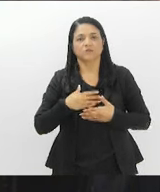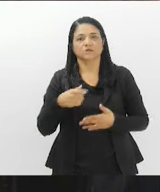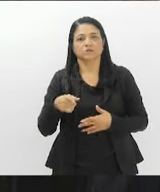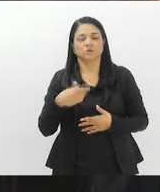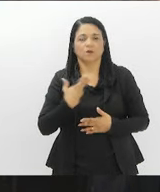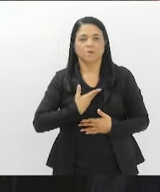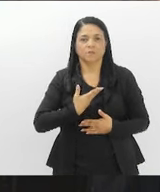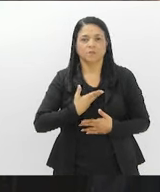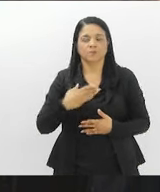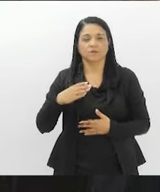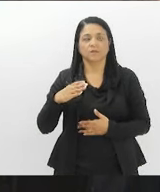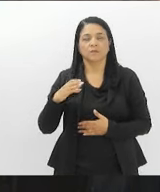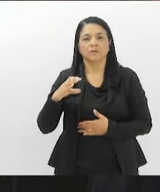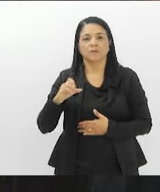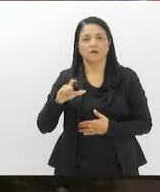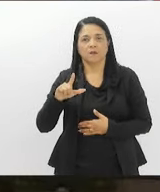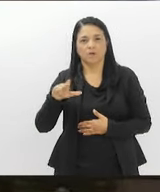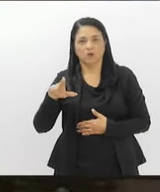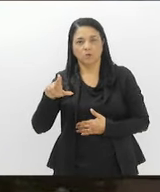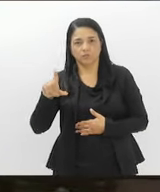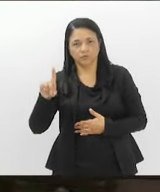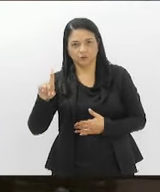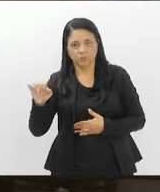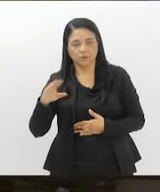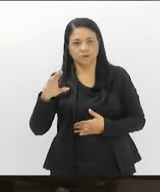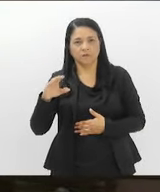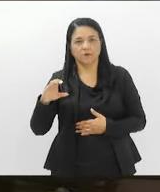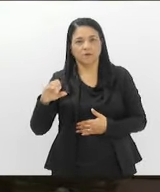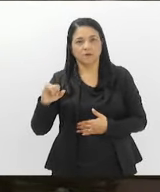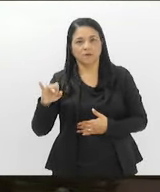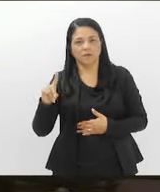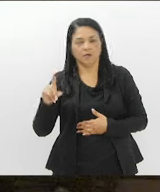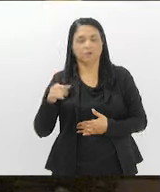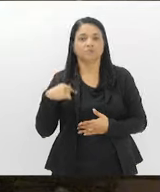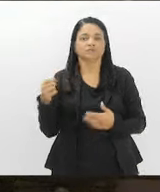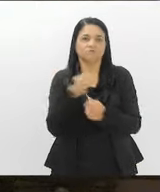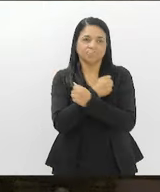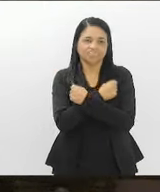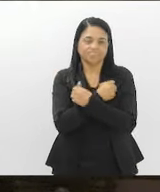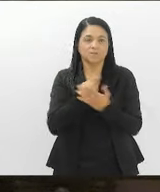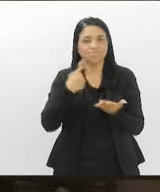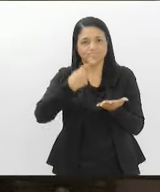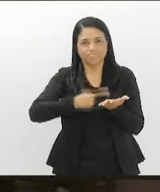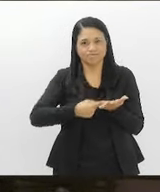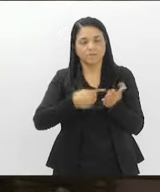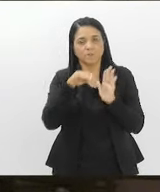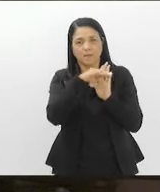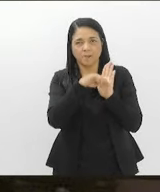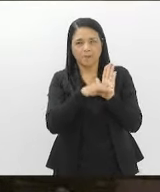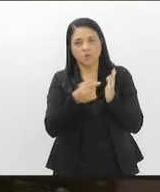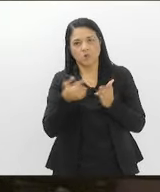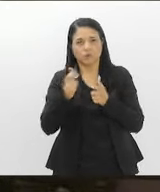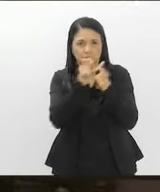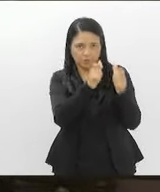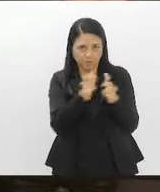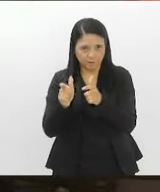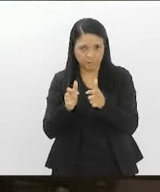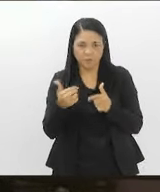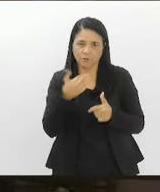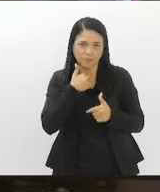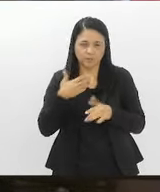Cláudio Caiado, mas que lhe manda um abraço afetuoso e, por motivos de agenda, não pôde comparecer.